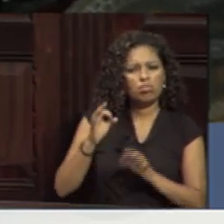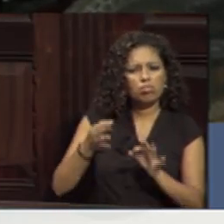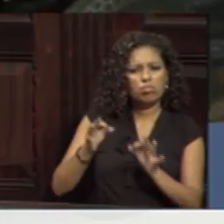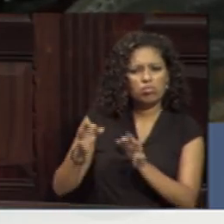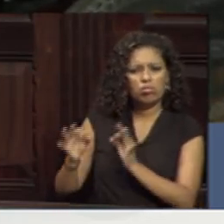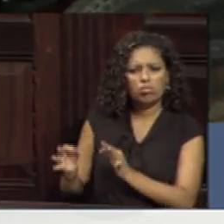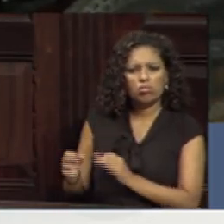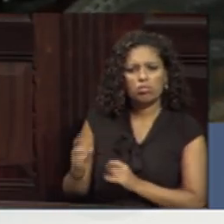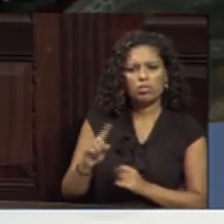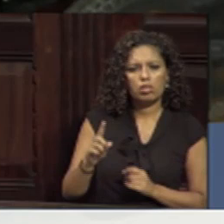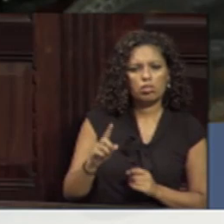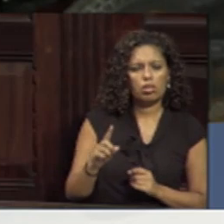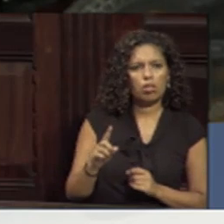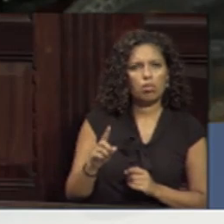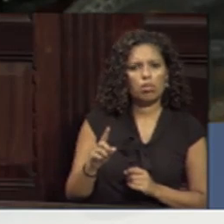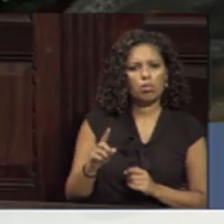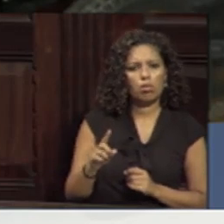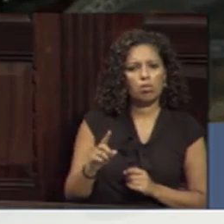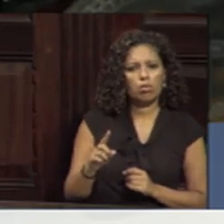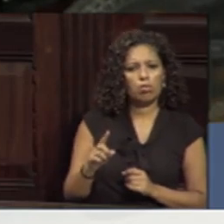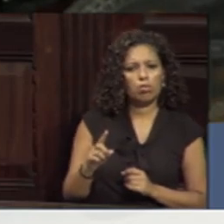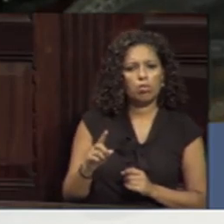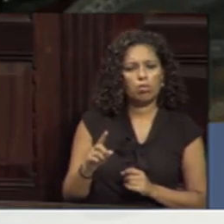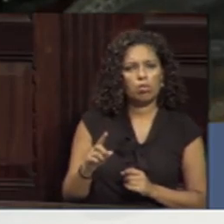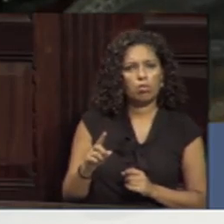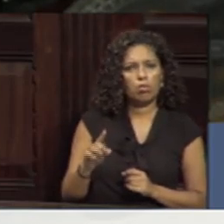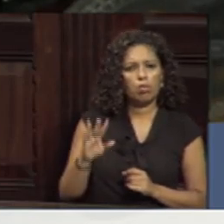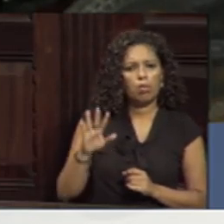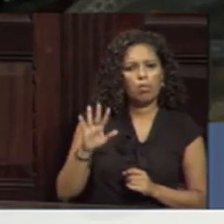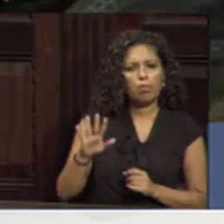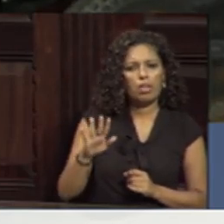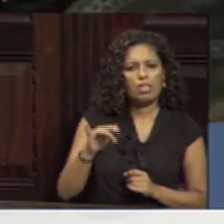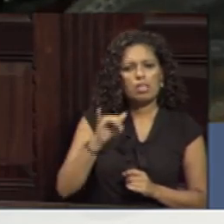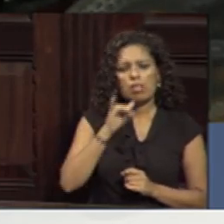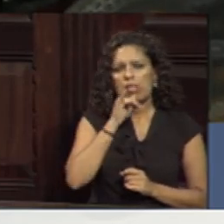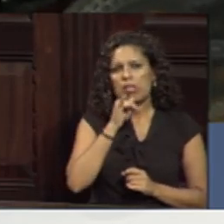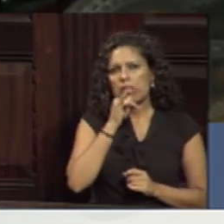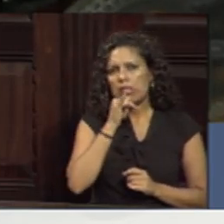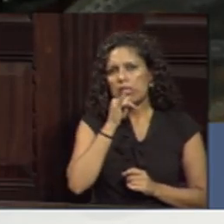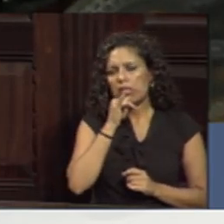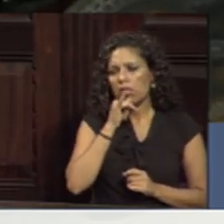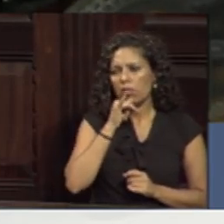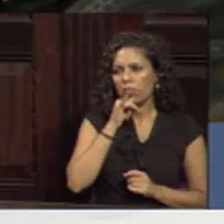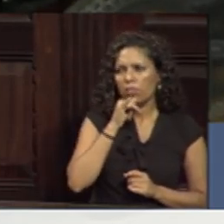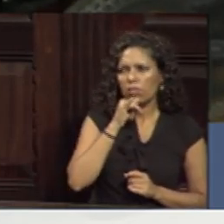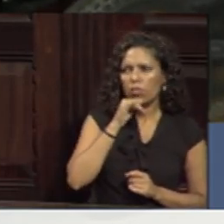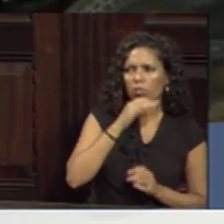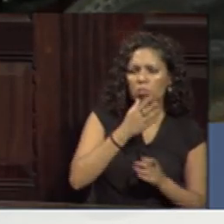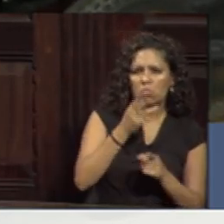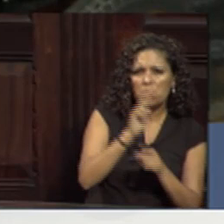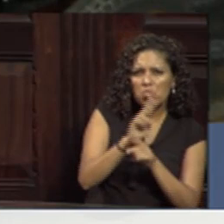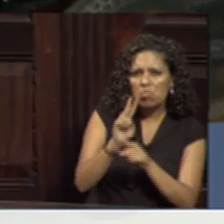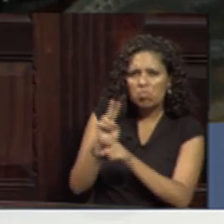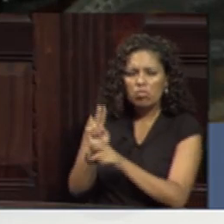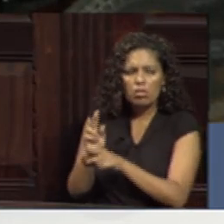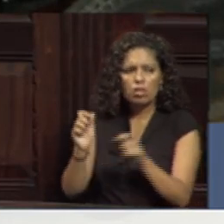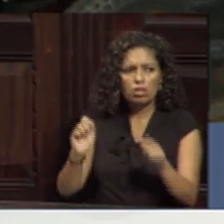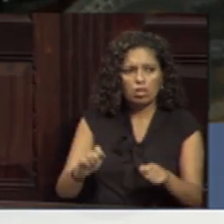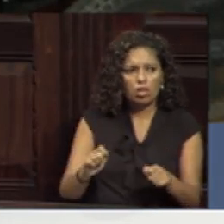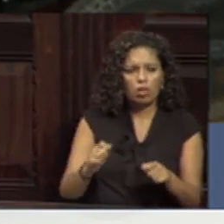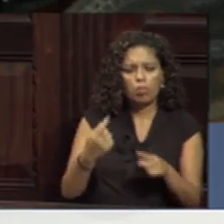usar uma arma, mas tem que usar alguma defesa, alguma coisa. Existem armas que não são